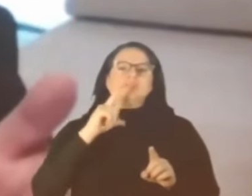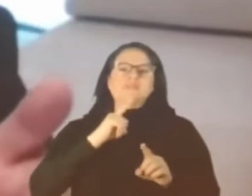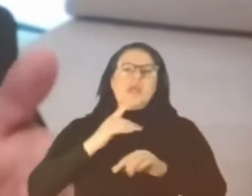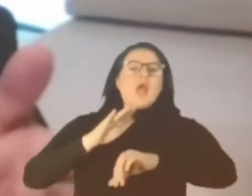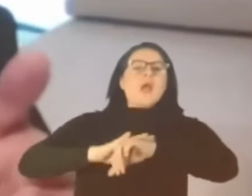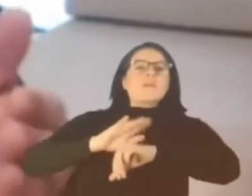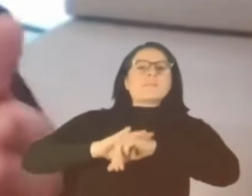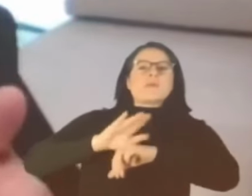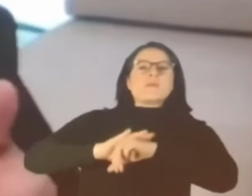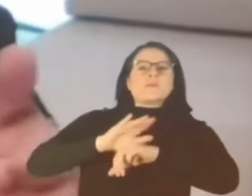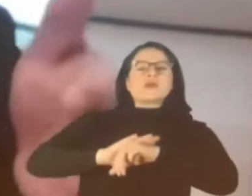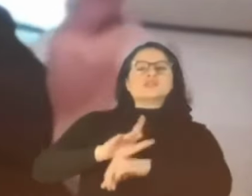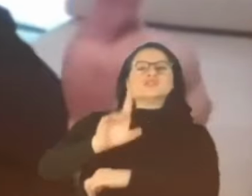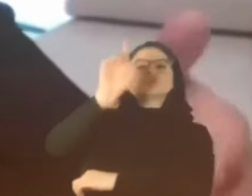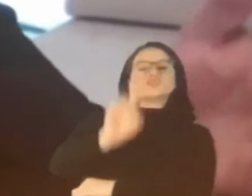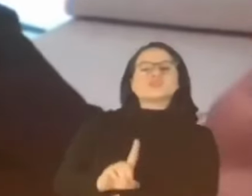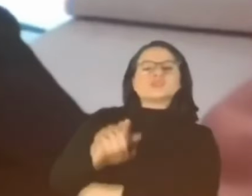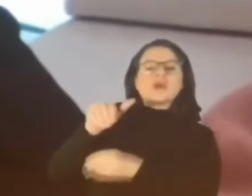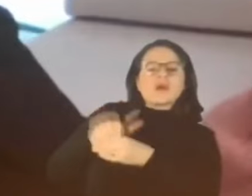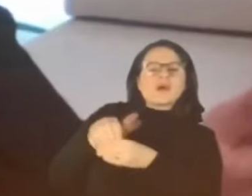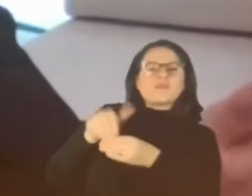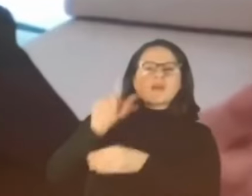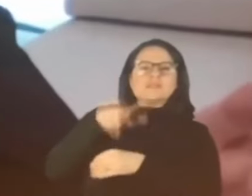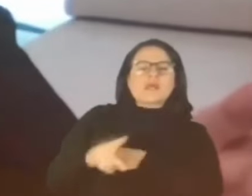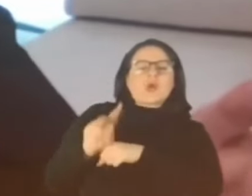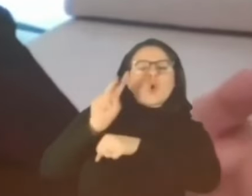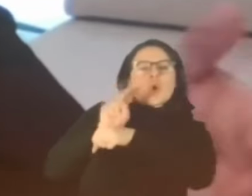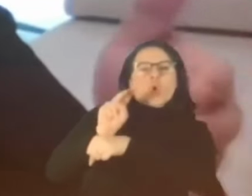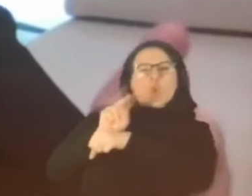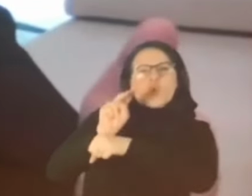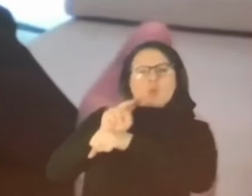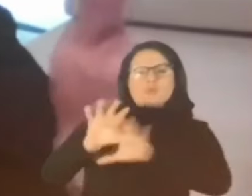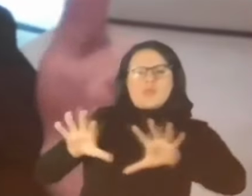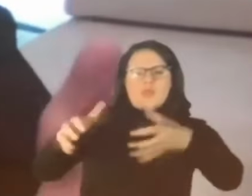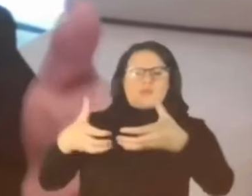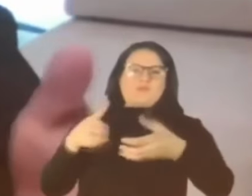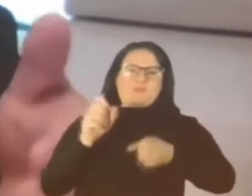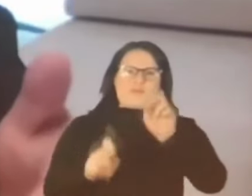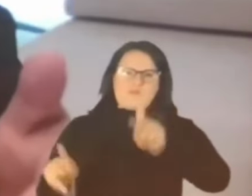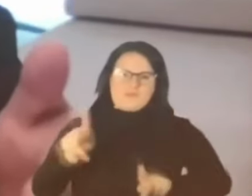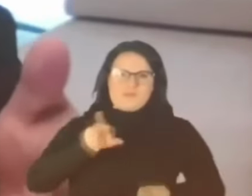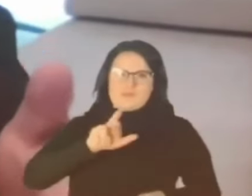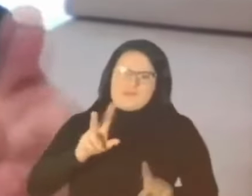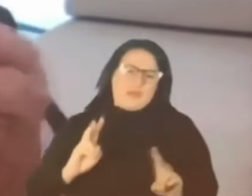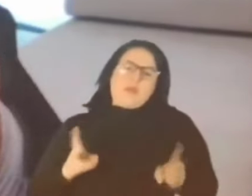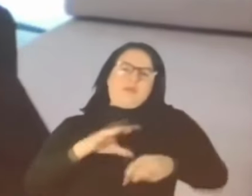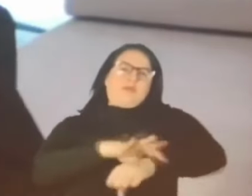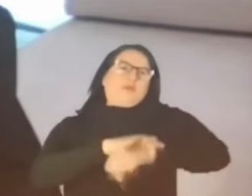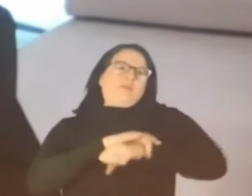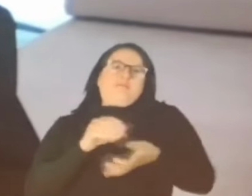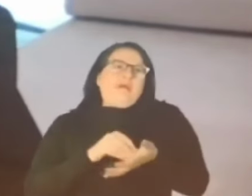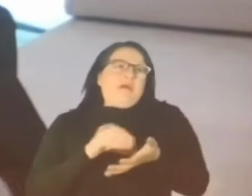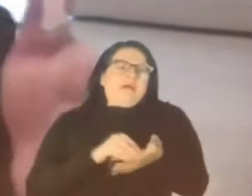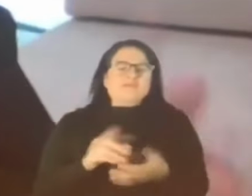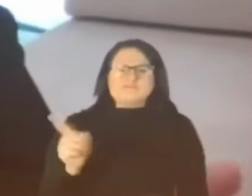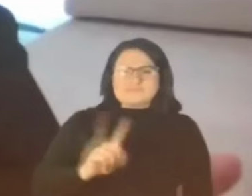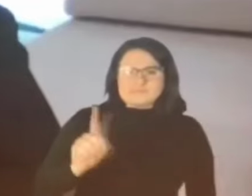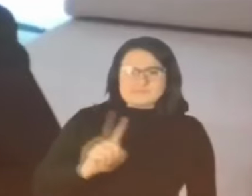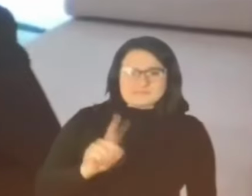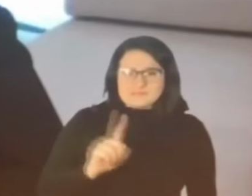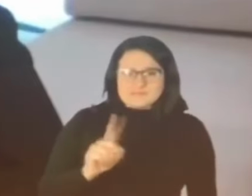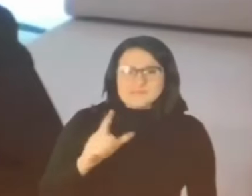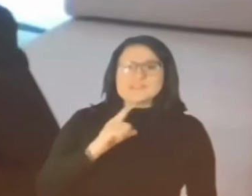eleitoral ser fonte de proteção da soberania popular e não um gerador constante de insegurança jurídica e de